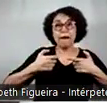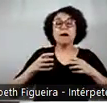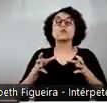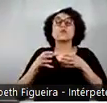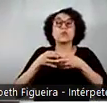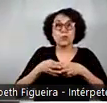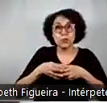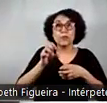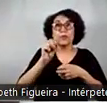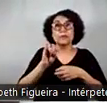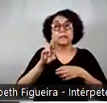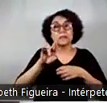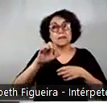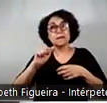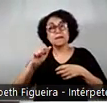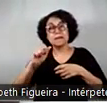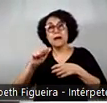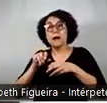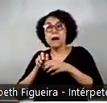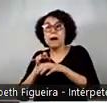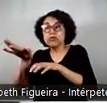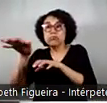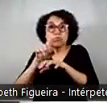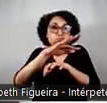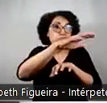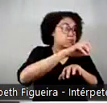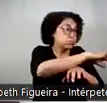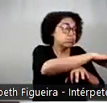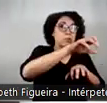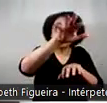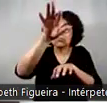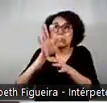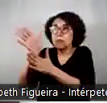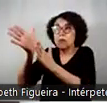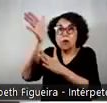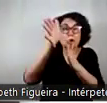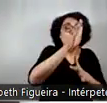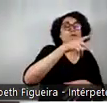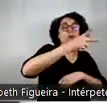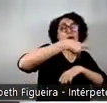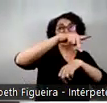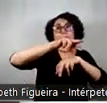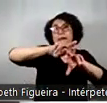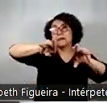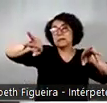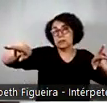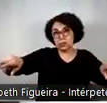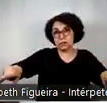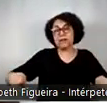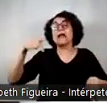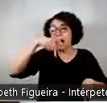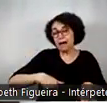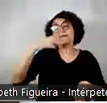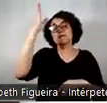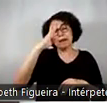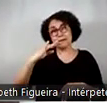países. Então, a gente vê, né, uma migração menos expressiva, né, de pessoas sírias para o Brasil, em decorrência também de